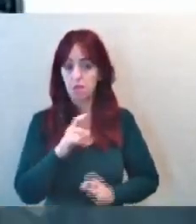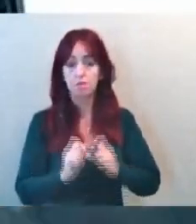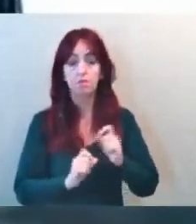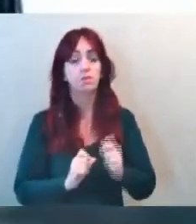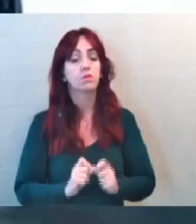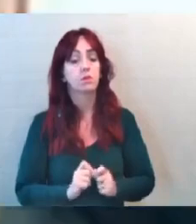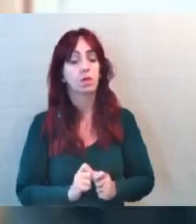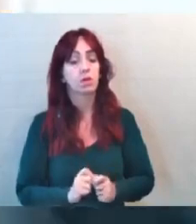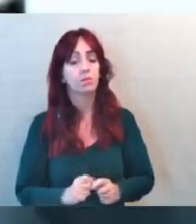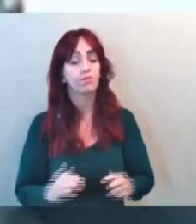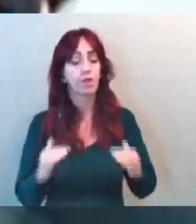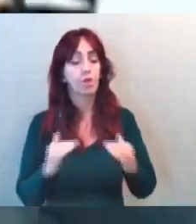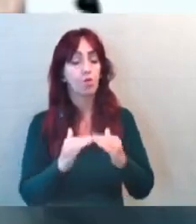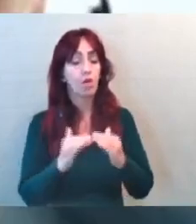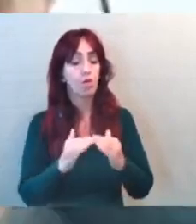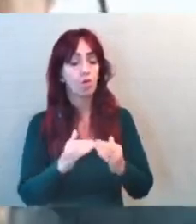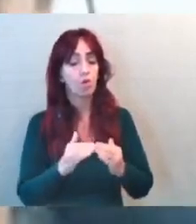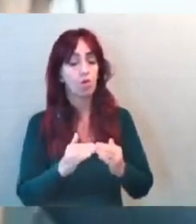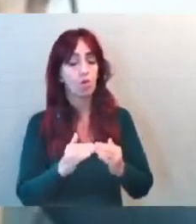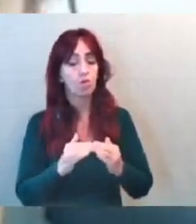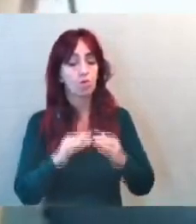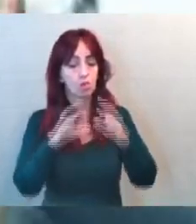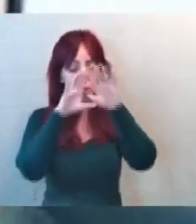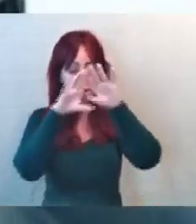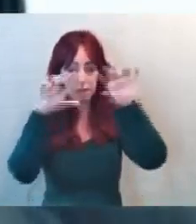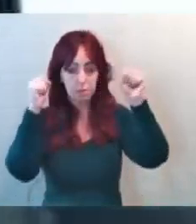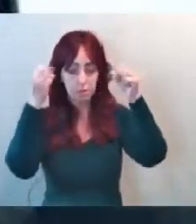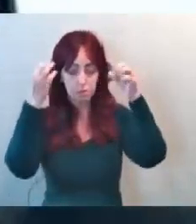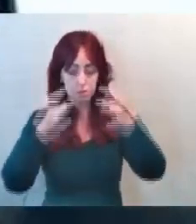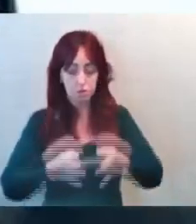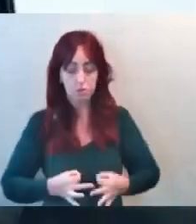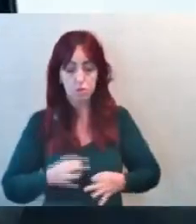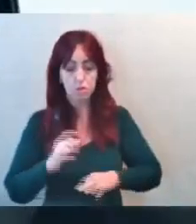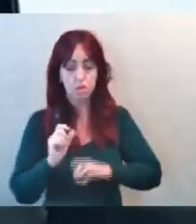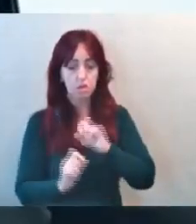um acordo com o Tribunal de Justiça de Minas Gerais para